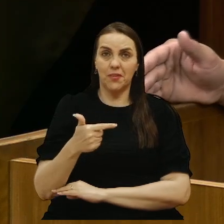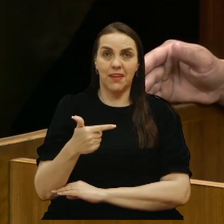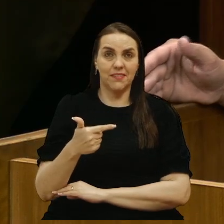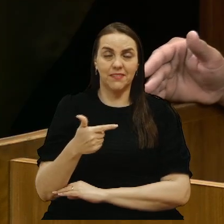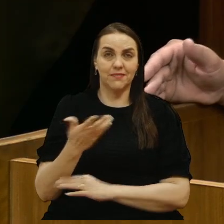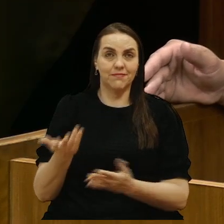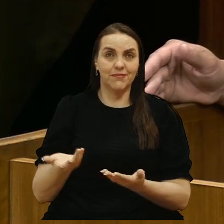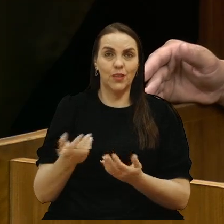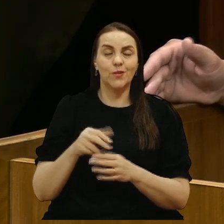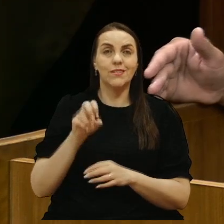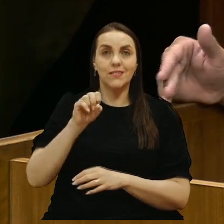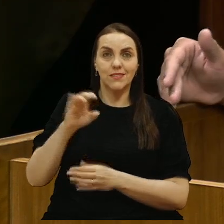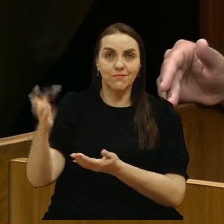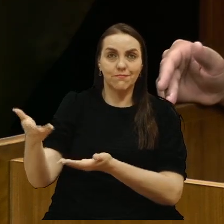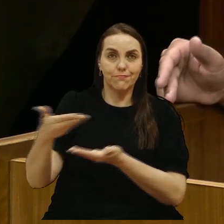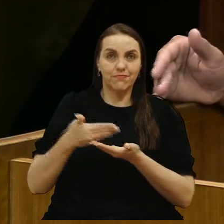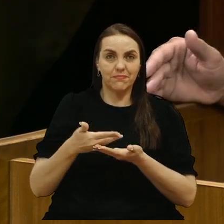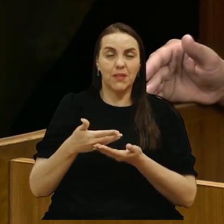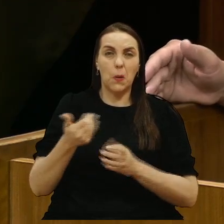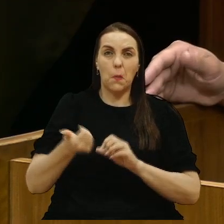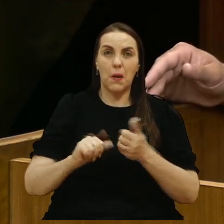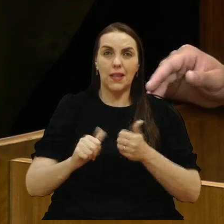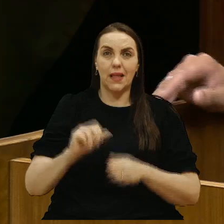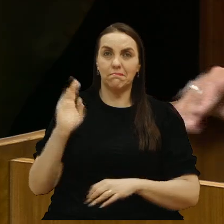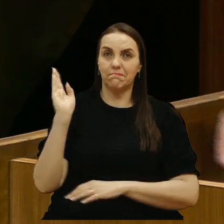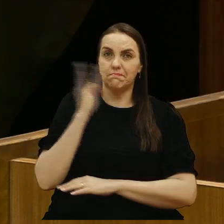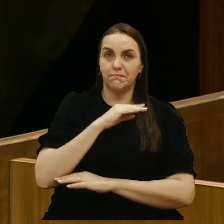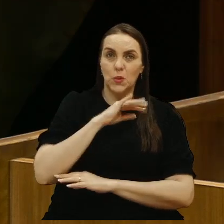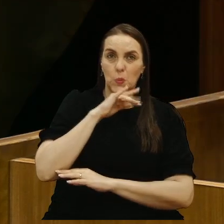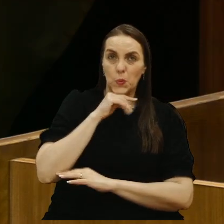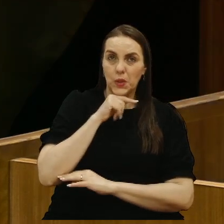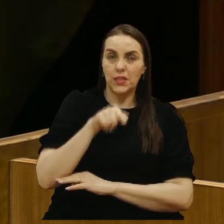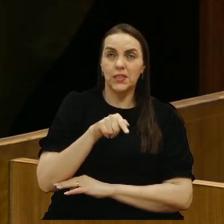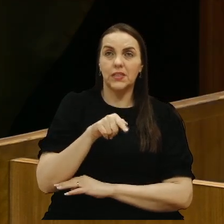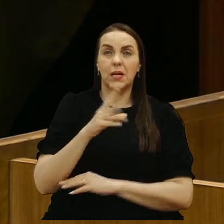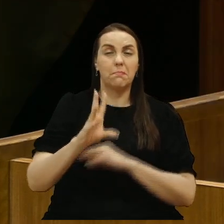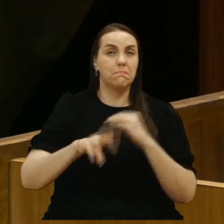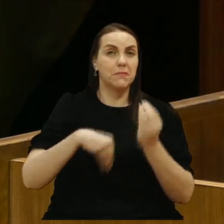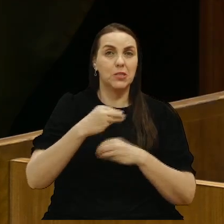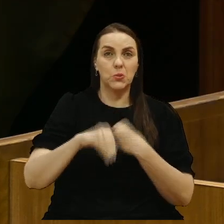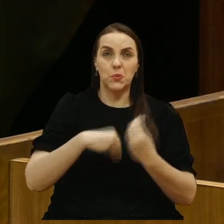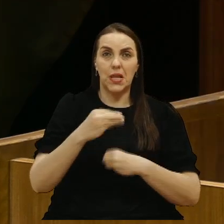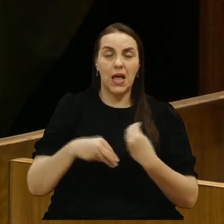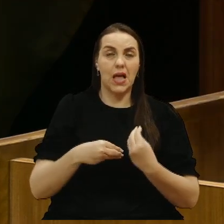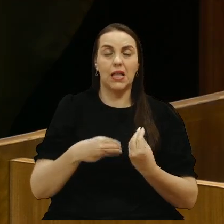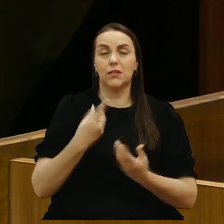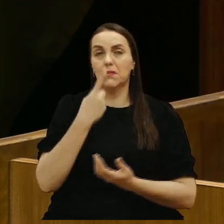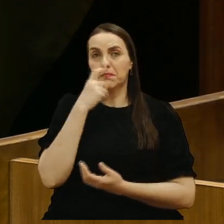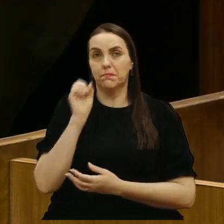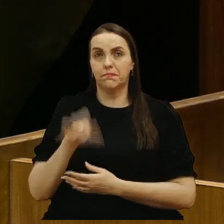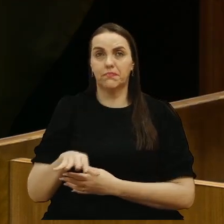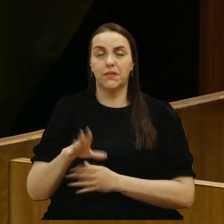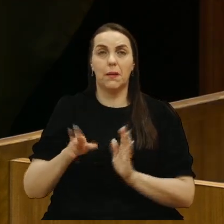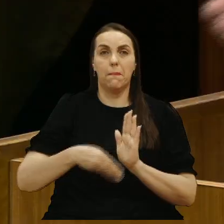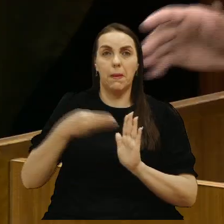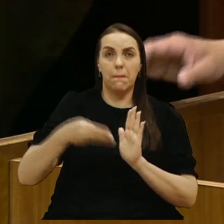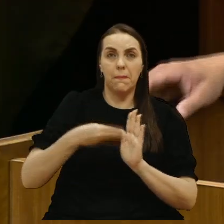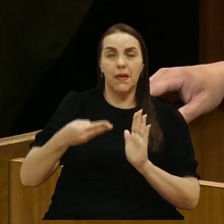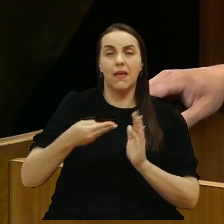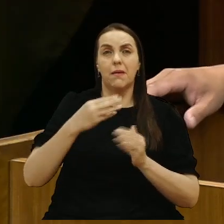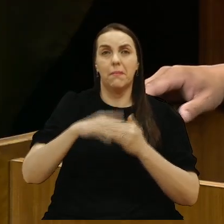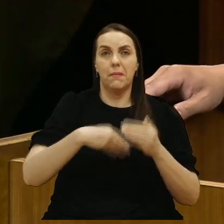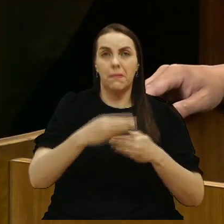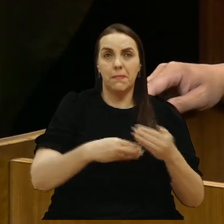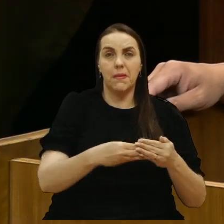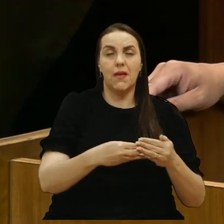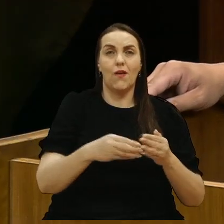se o material chega em má qualidade, chega misturado com orgânico, papel higiênico, fralda, diversos